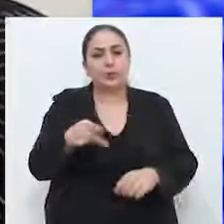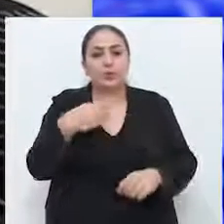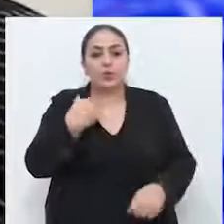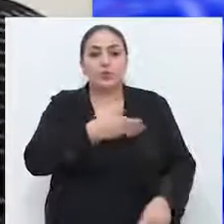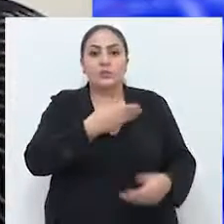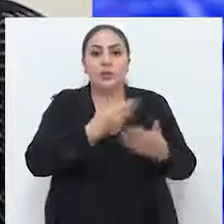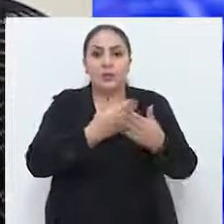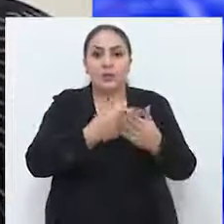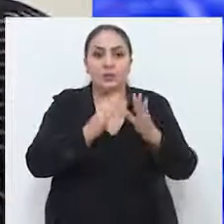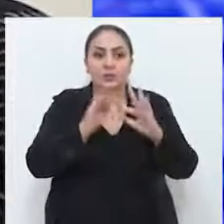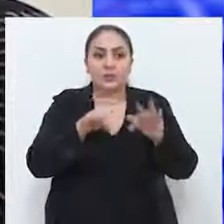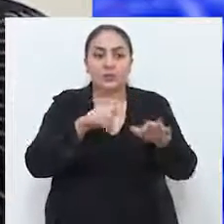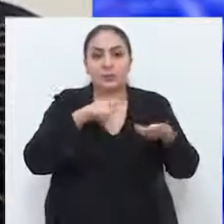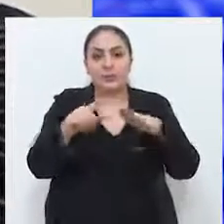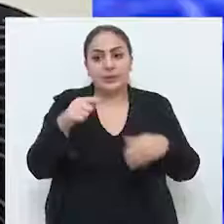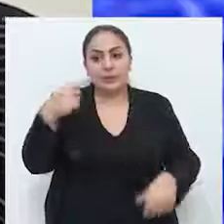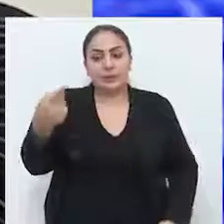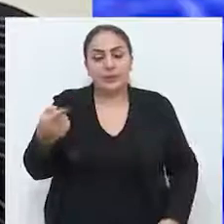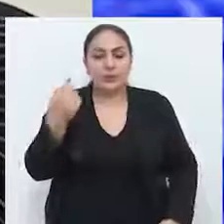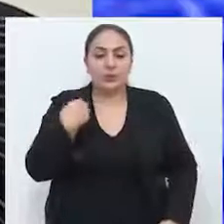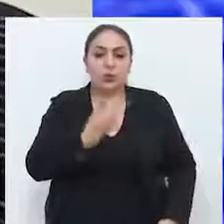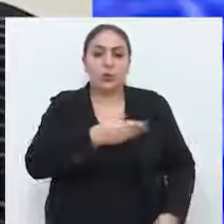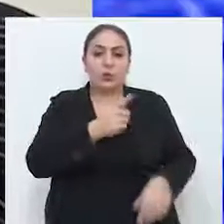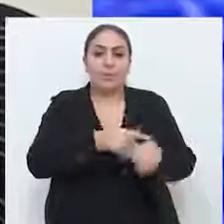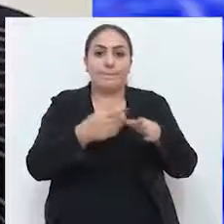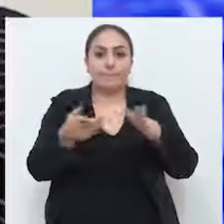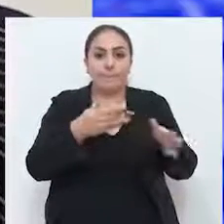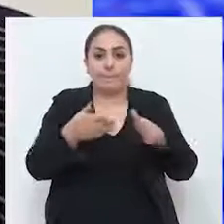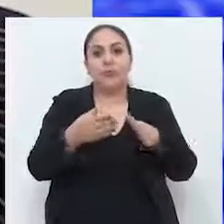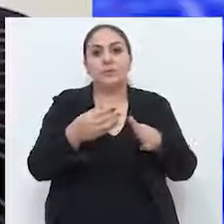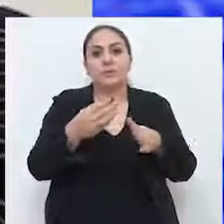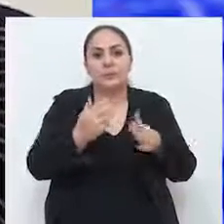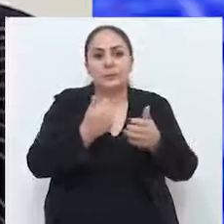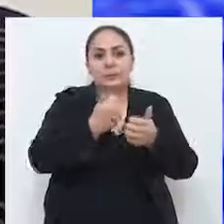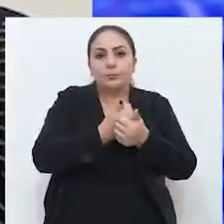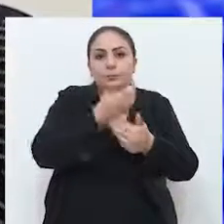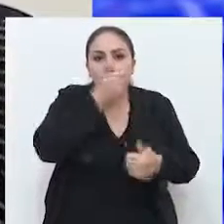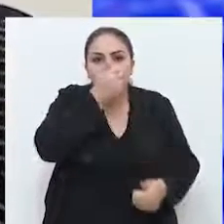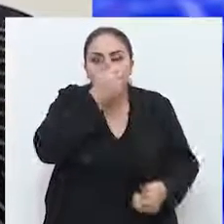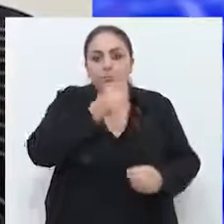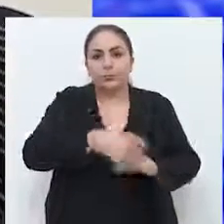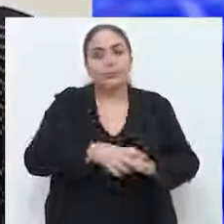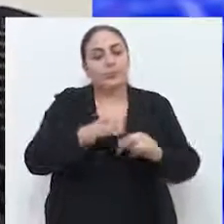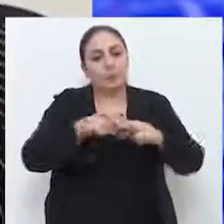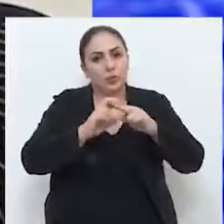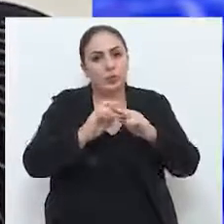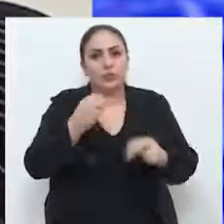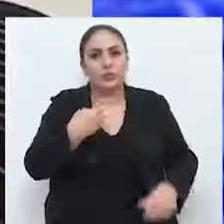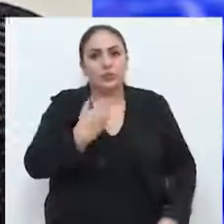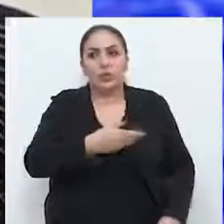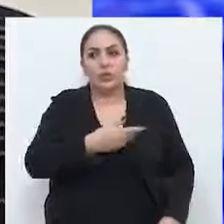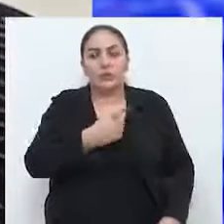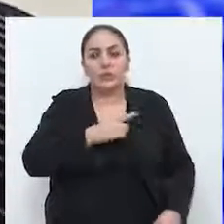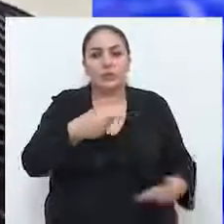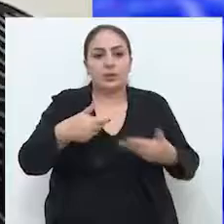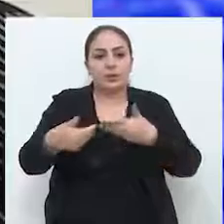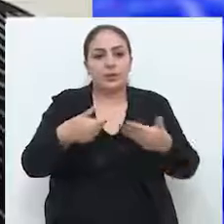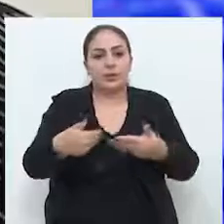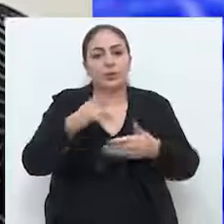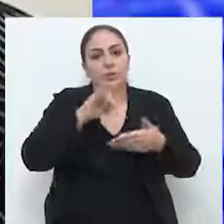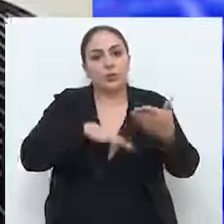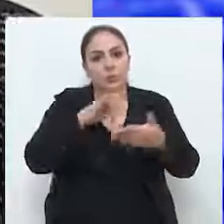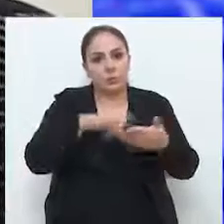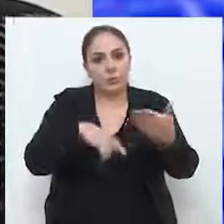e as nossas aulas já encerram na semana que vem, o nosso prazo ficou bastante apertado. Então, estamos recebendo